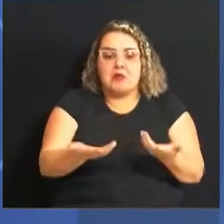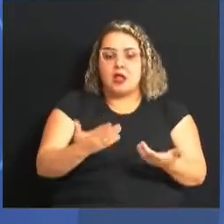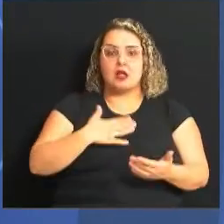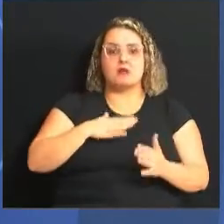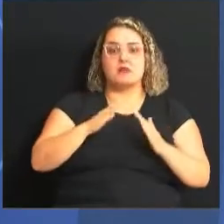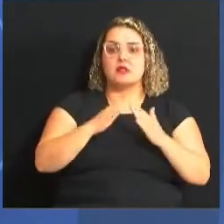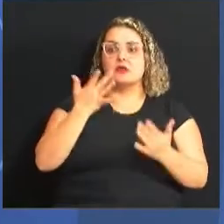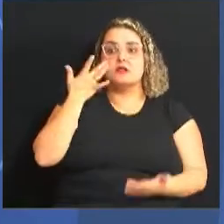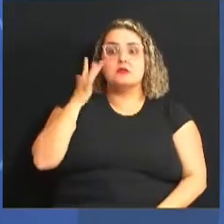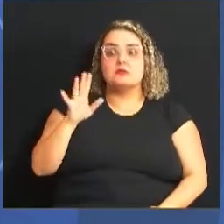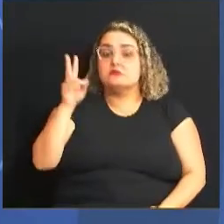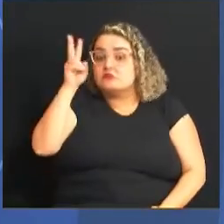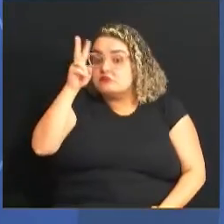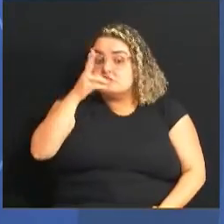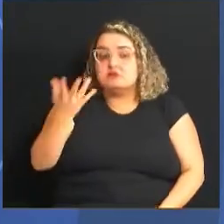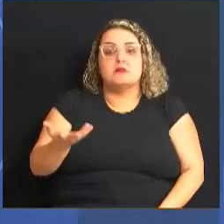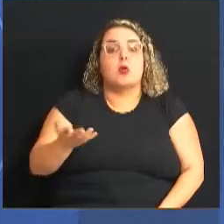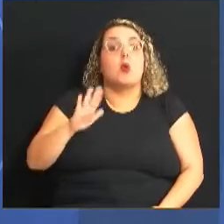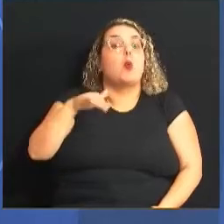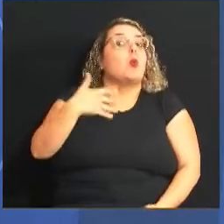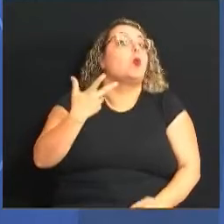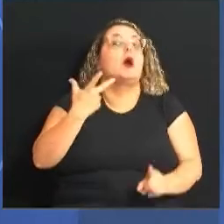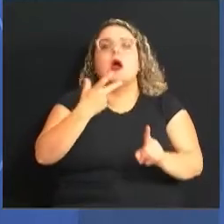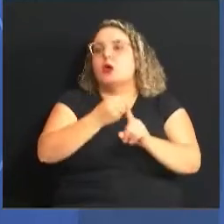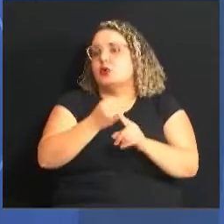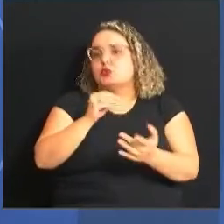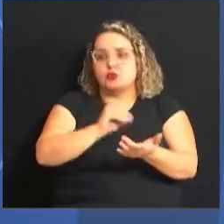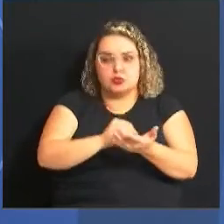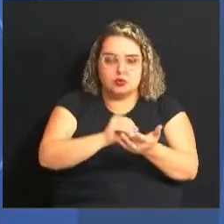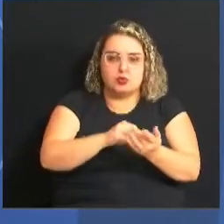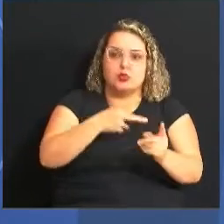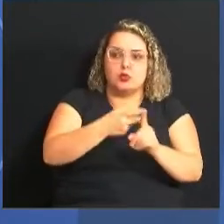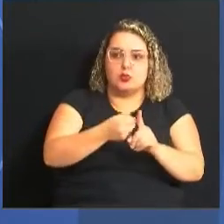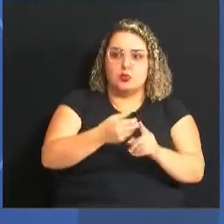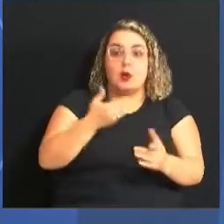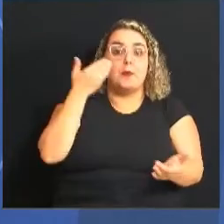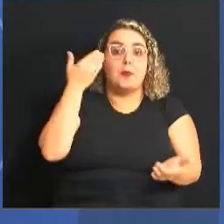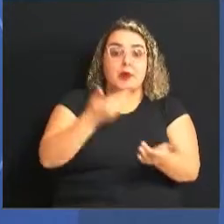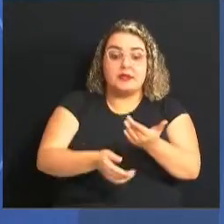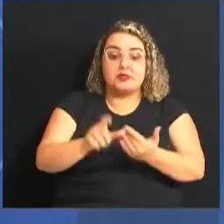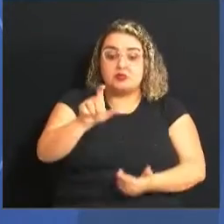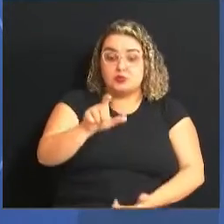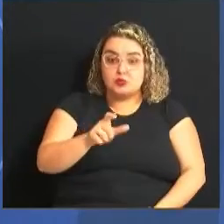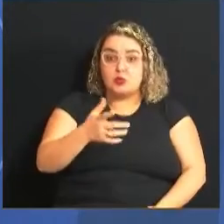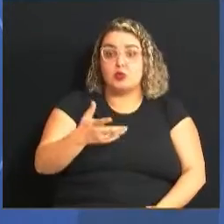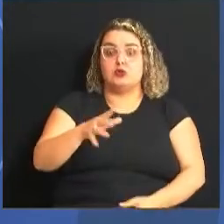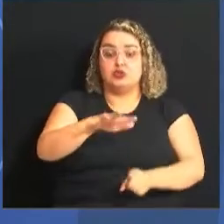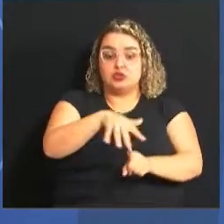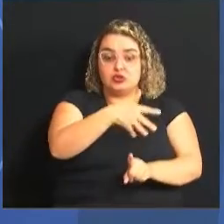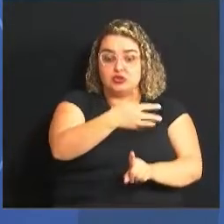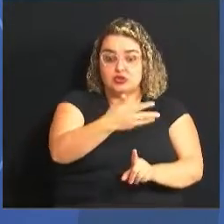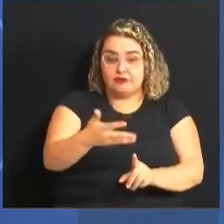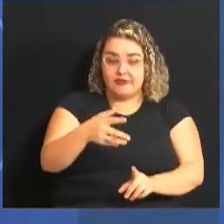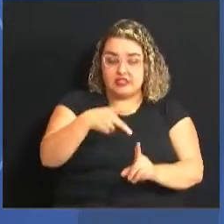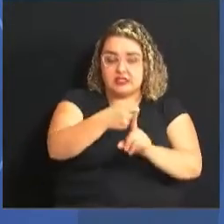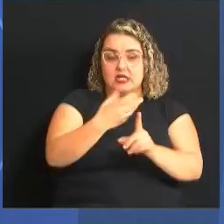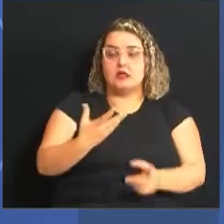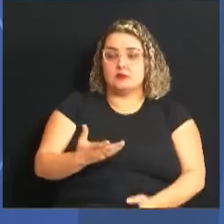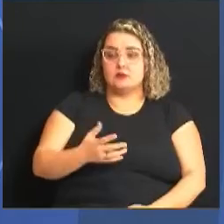eu não lembro quando eu tomei a última dose, perdi o meu comprovante. Você aqui de Campinas, acesse